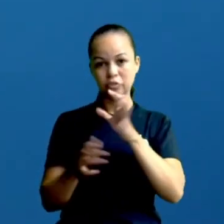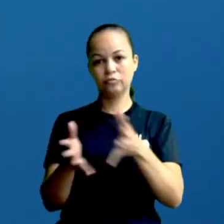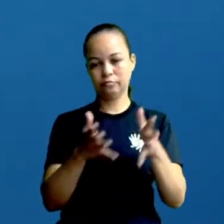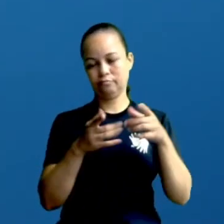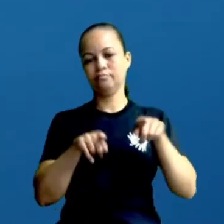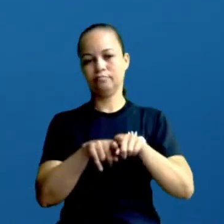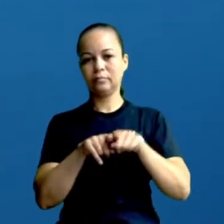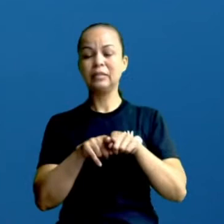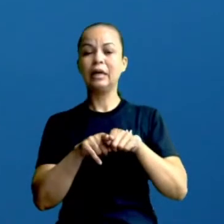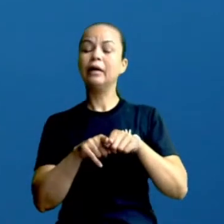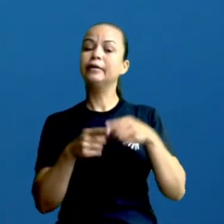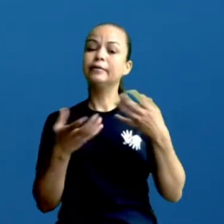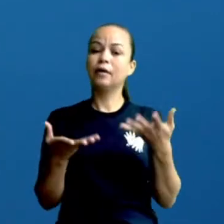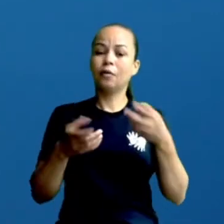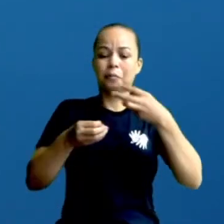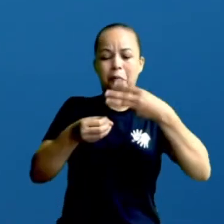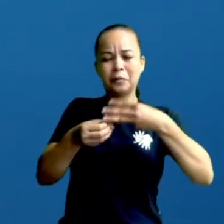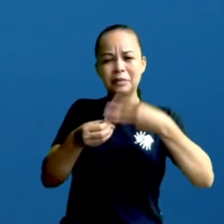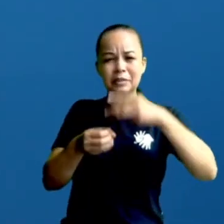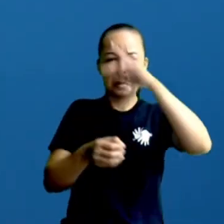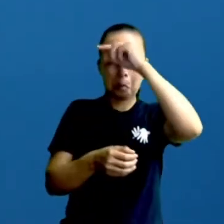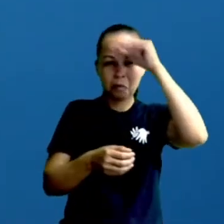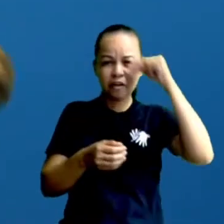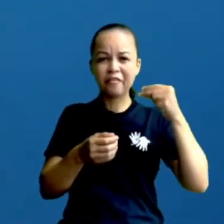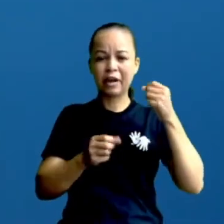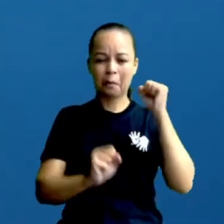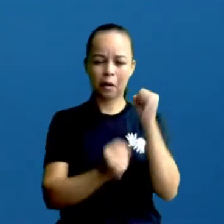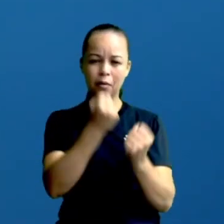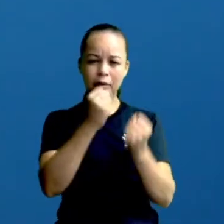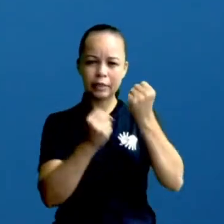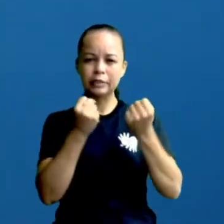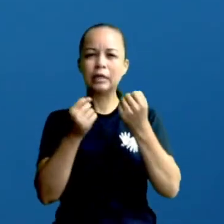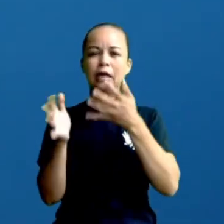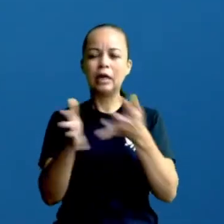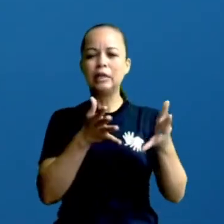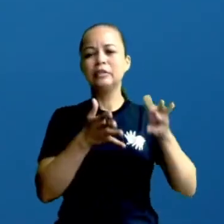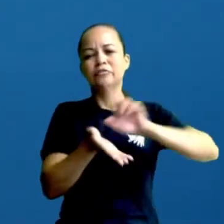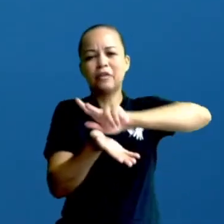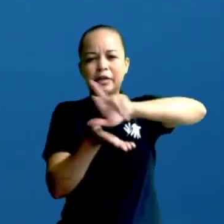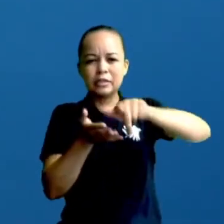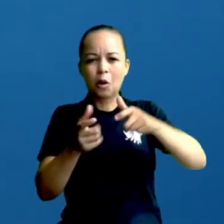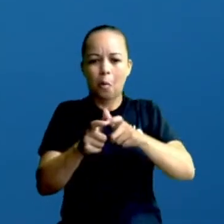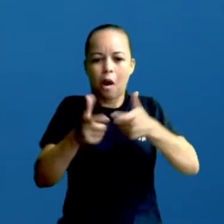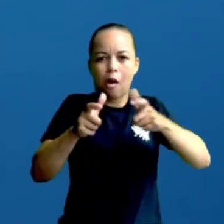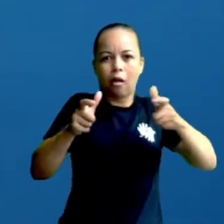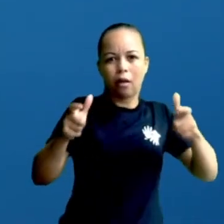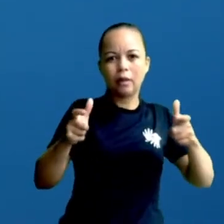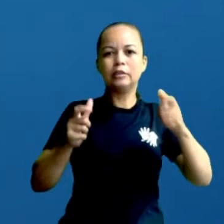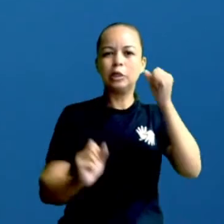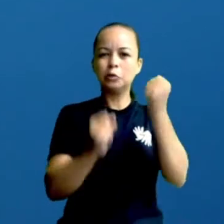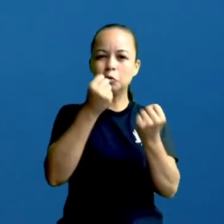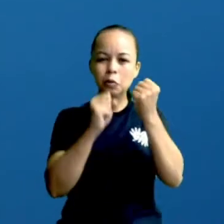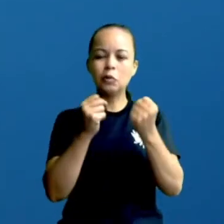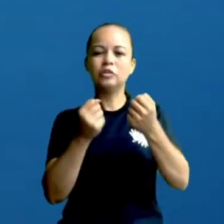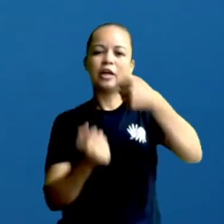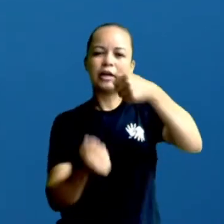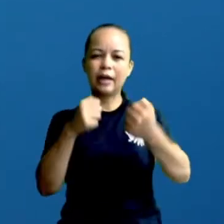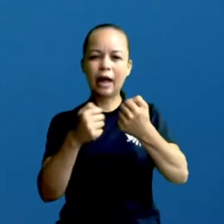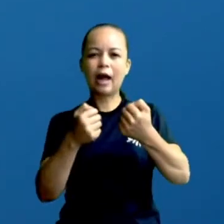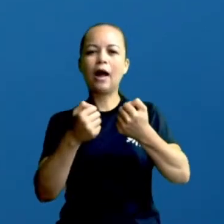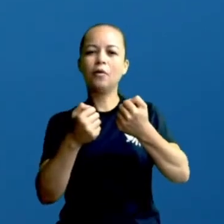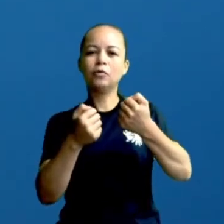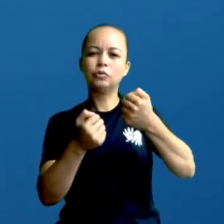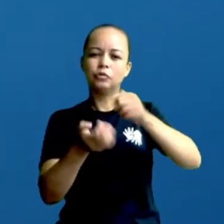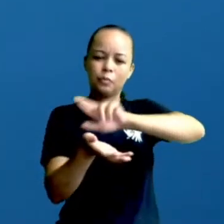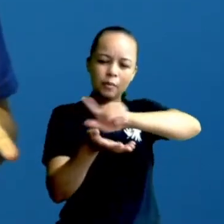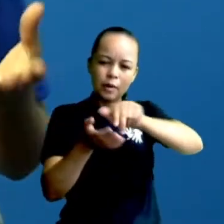mais industrializados, a gente vai vendo uma crescente no sentido de carros, de indústrias, e isso vai liberando também,